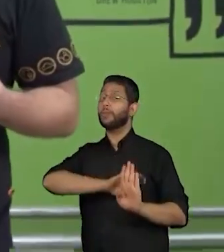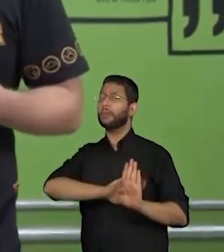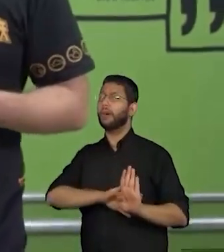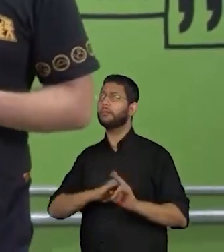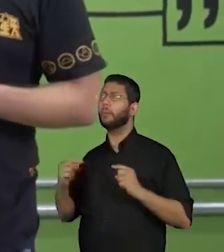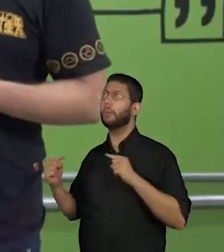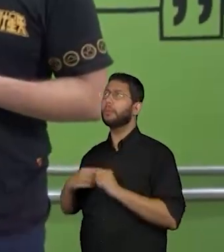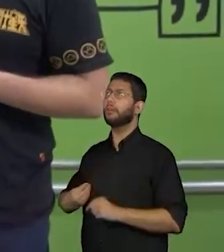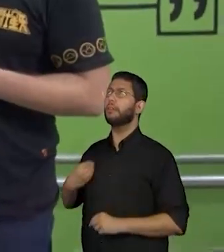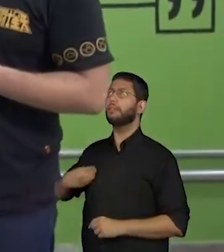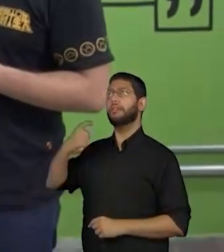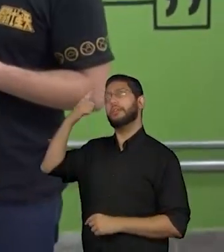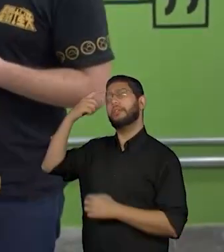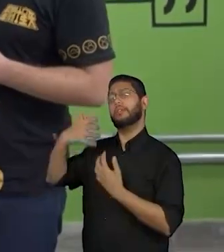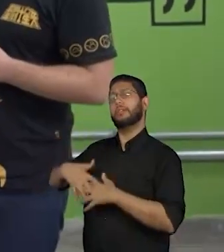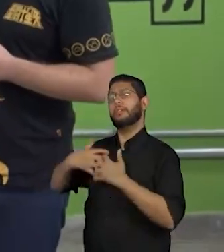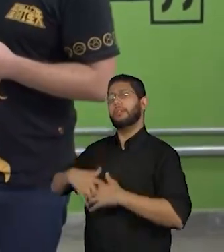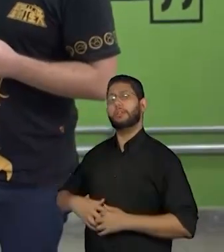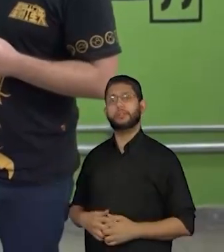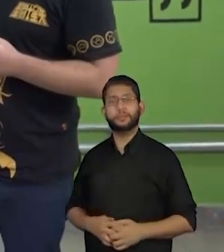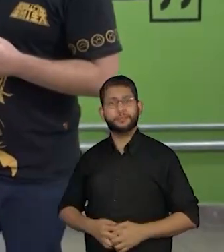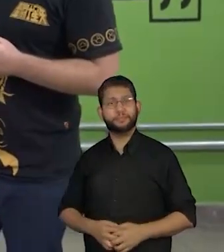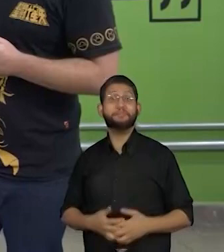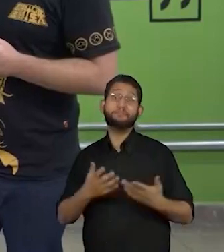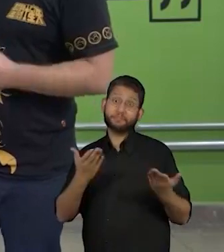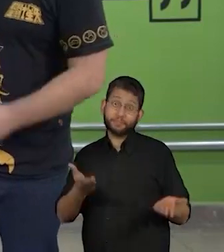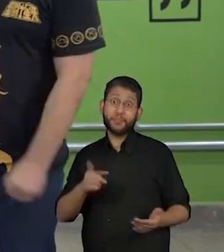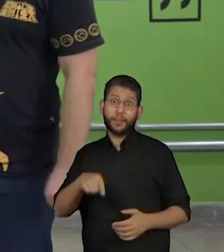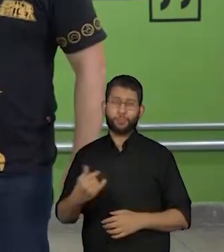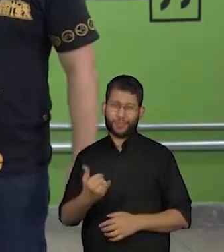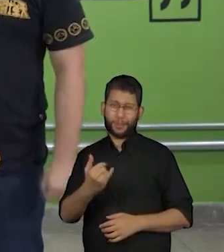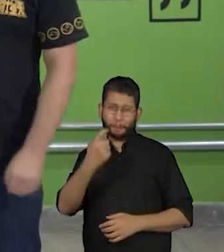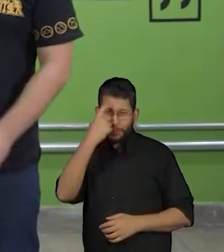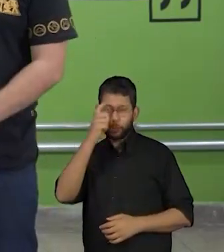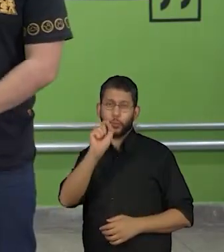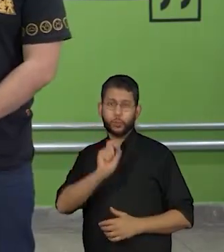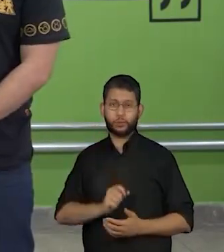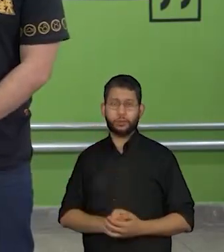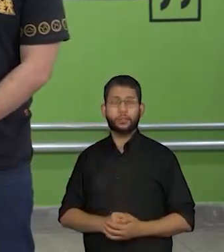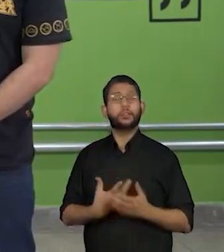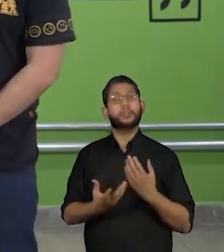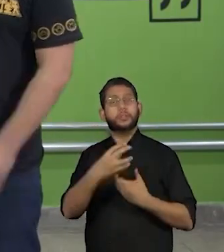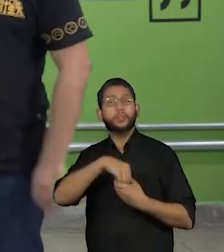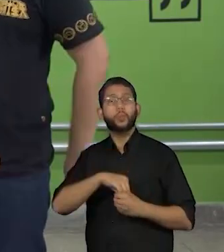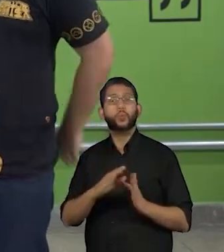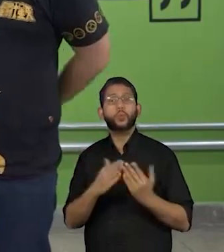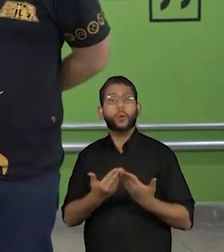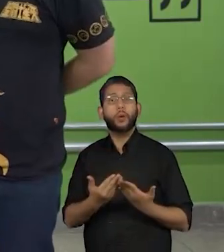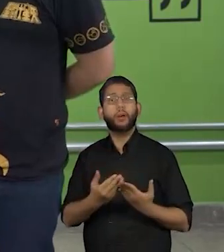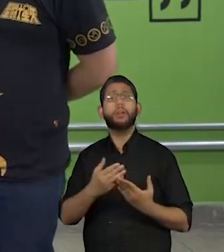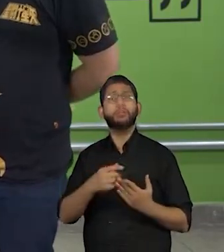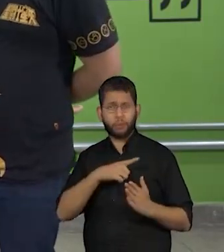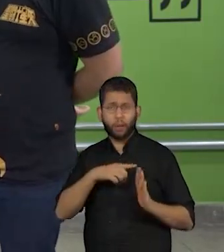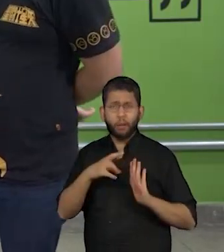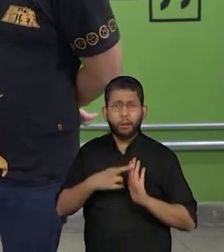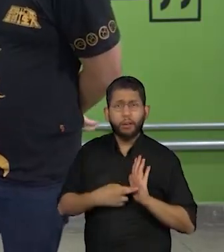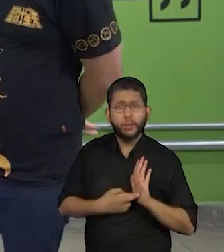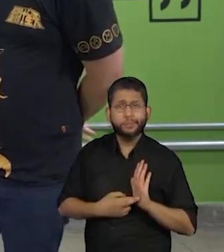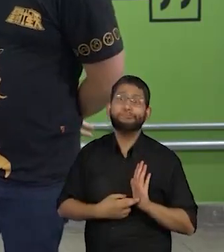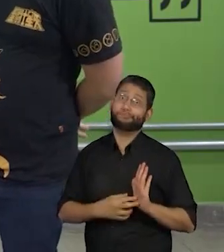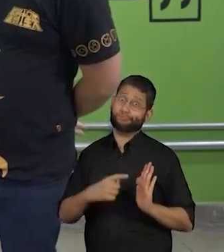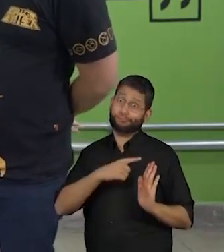cotidiana. E é legal lembrar também que até na escola a gente vive cercado de regras, Então a gente